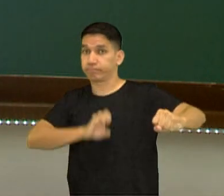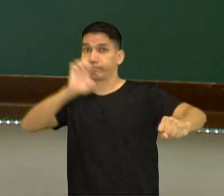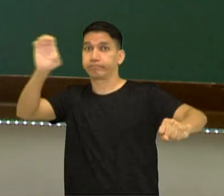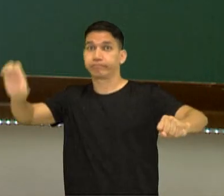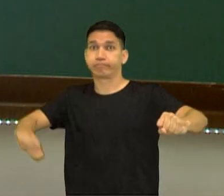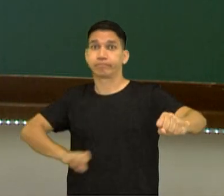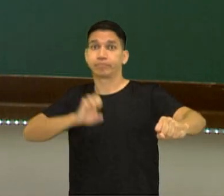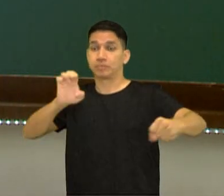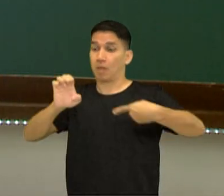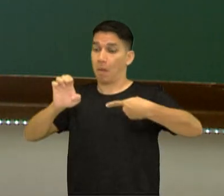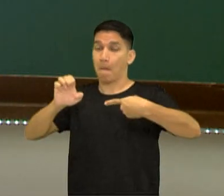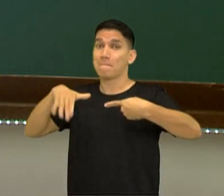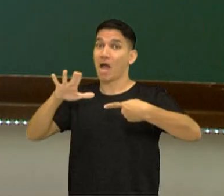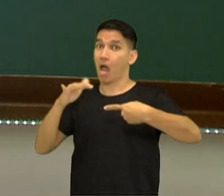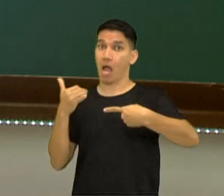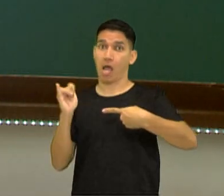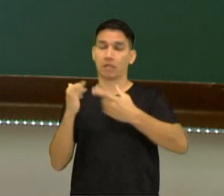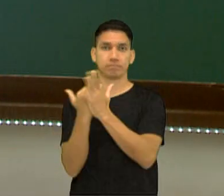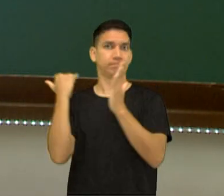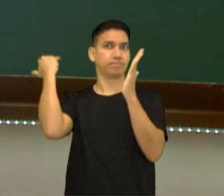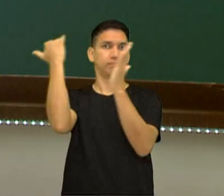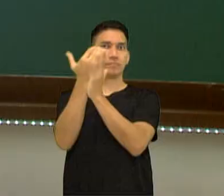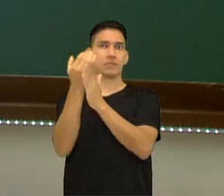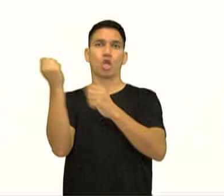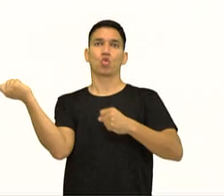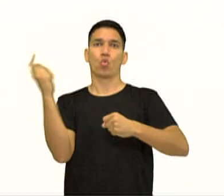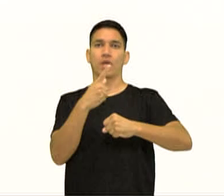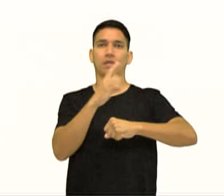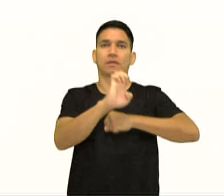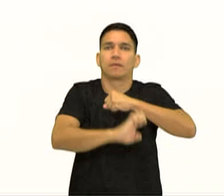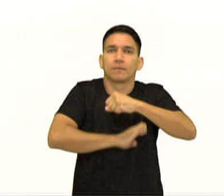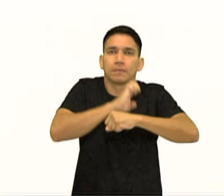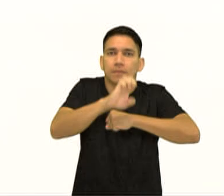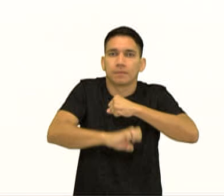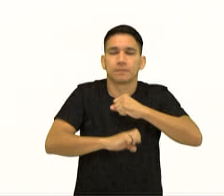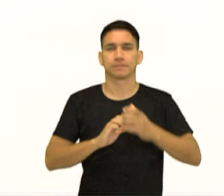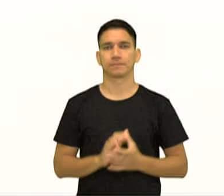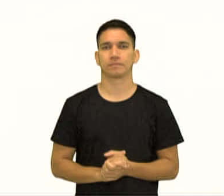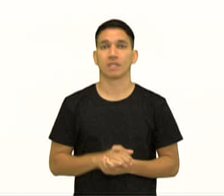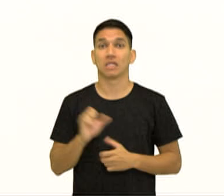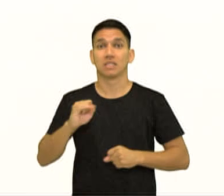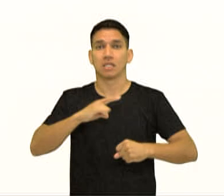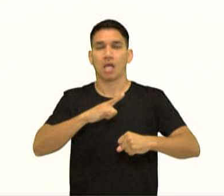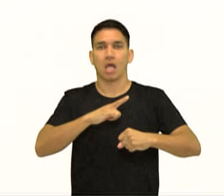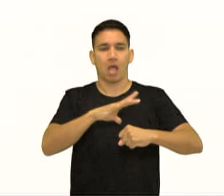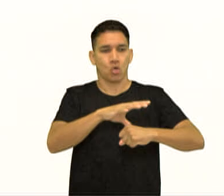energia desse espaço. Ao absorver certa quantidade de